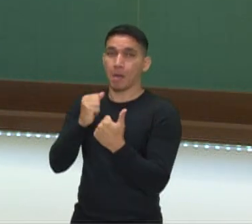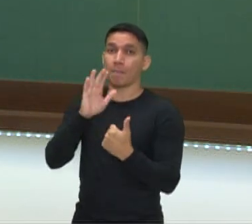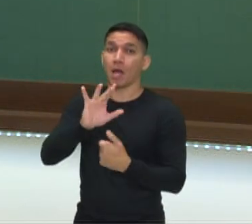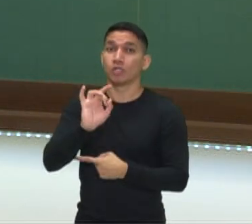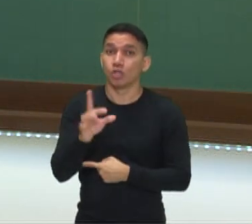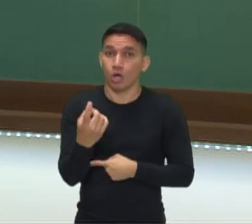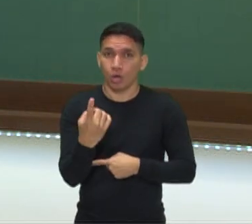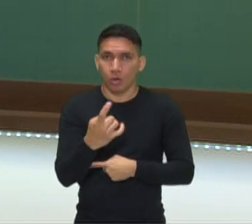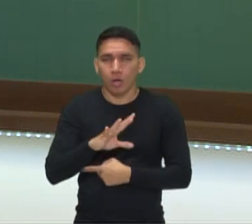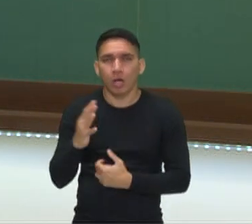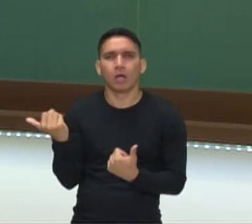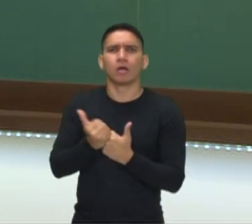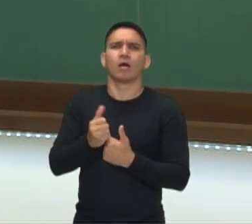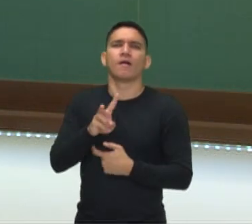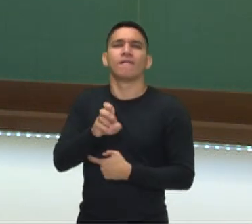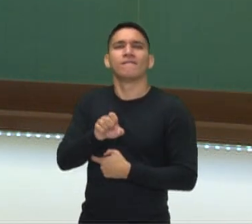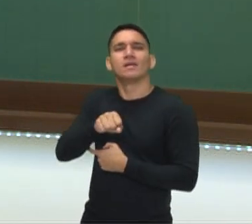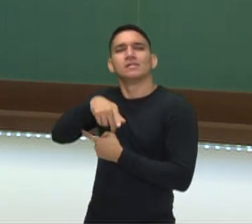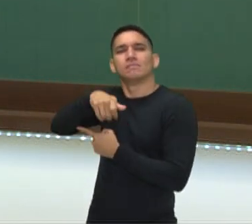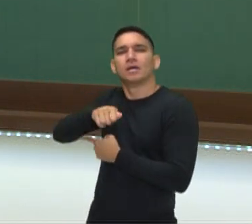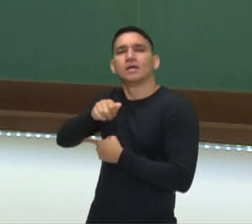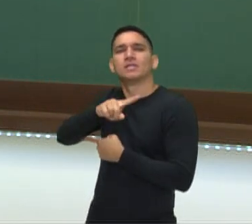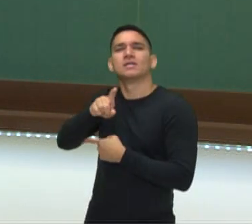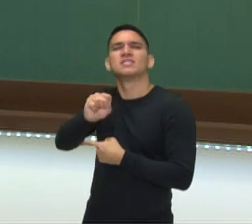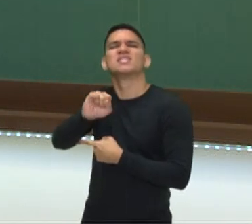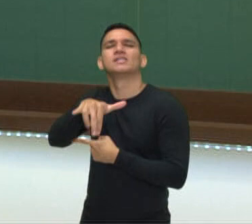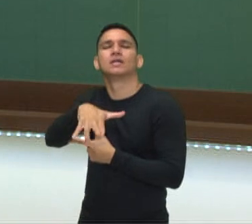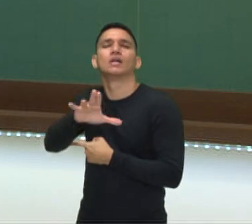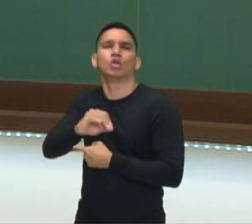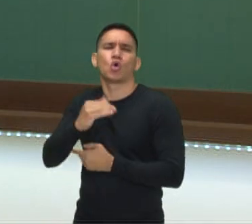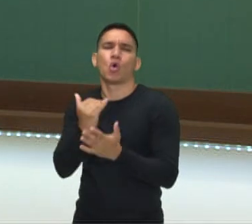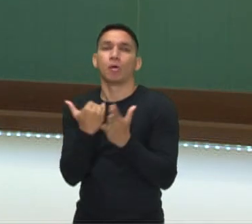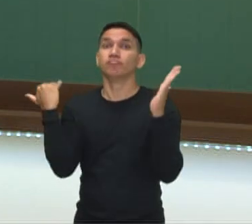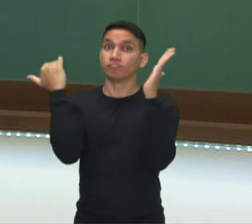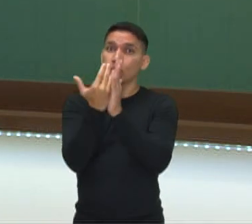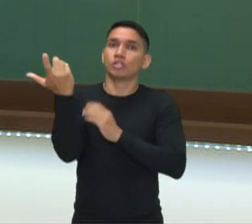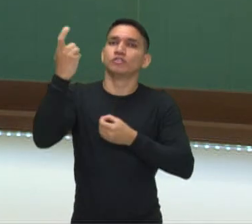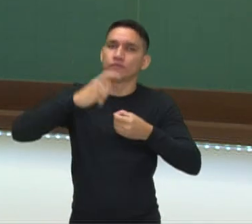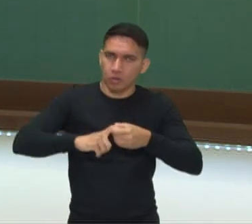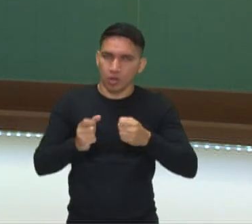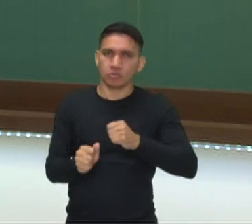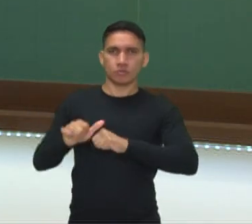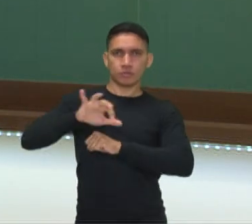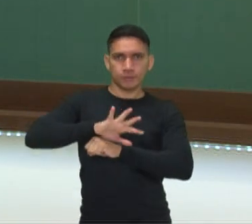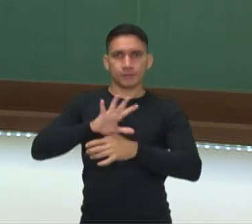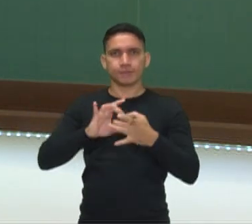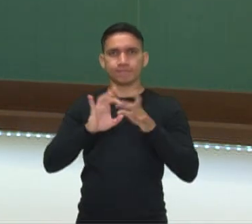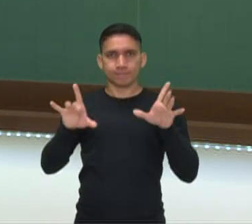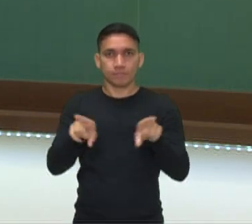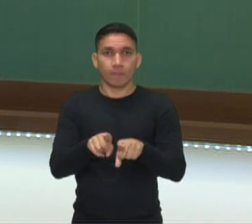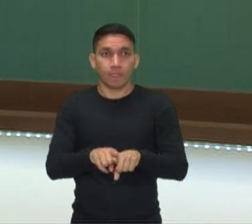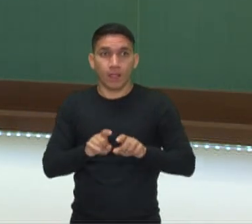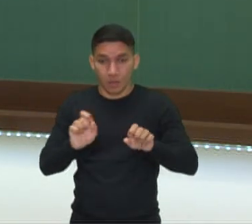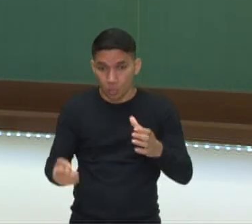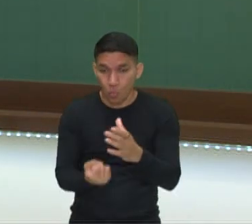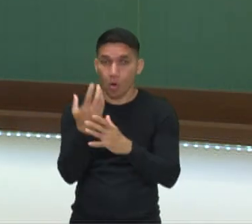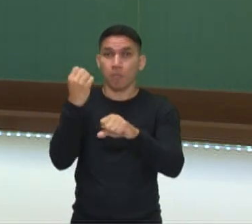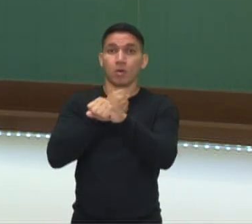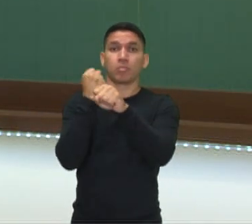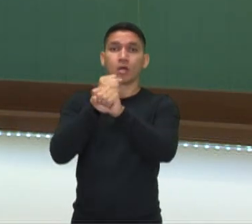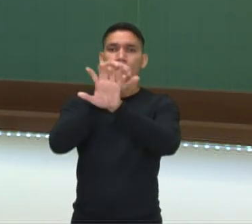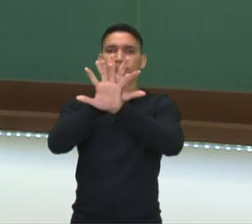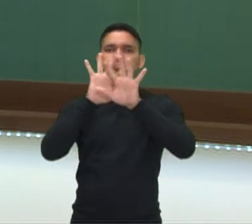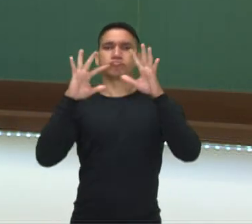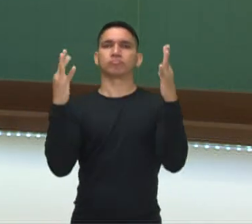vez de Vespasiano, que Vespasiano trouxe exatamente aquela sobriedade na questão de Roma. E Vespasiano ele construiu o Coliseu